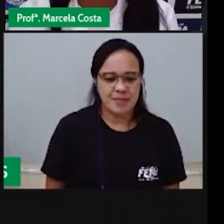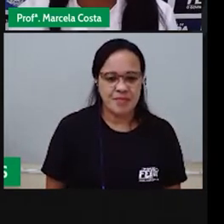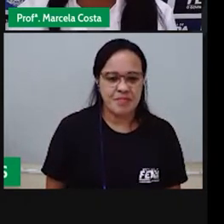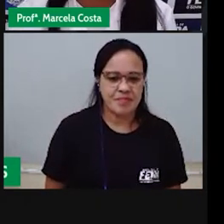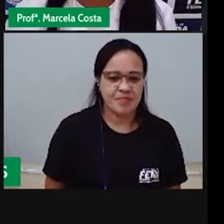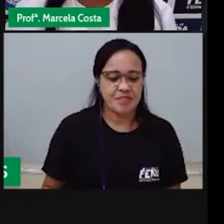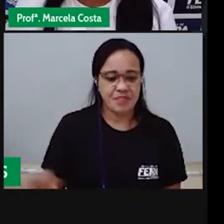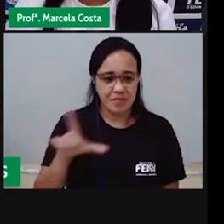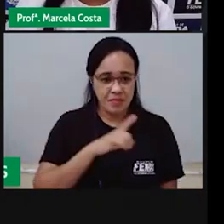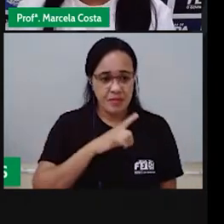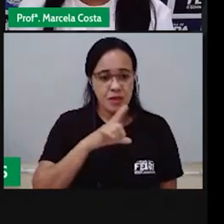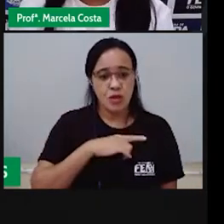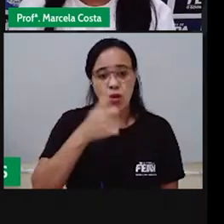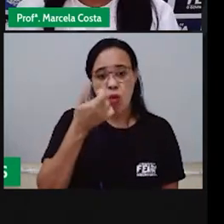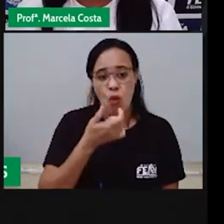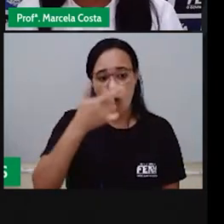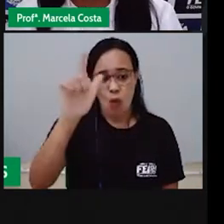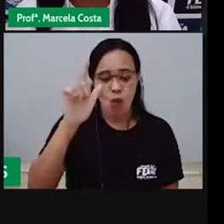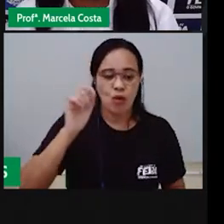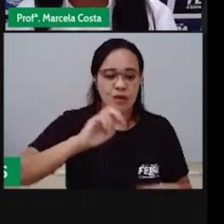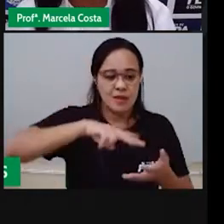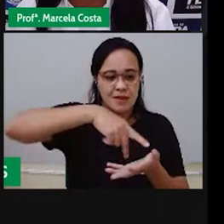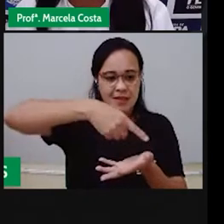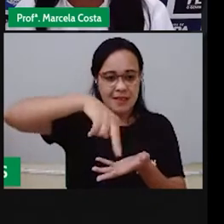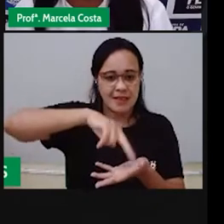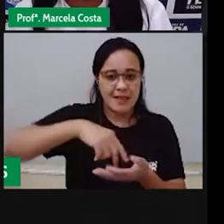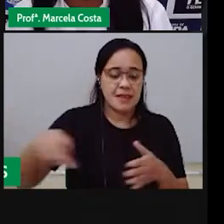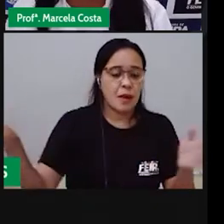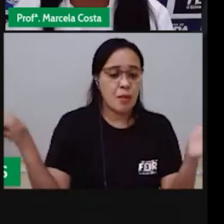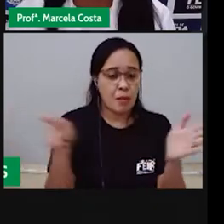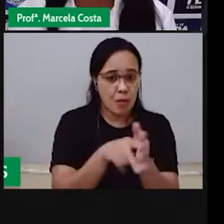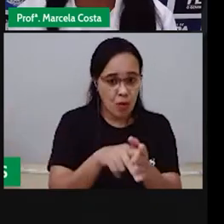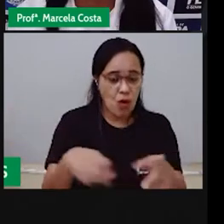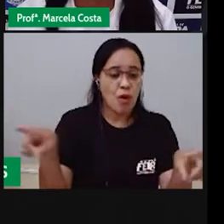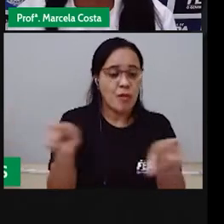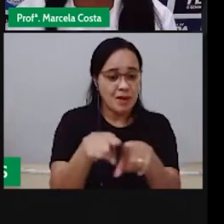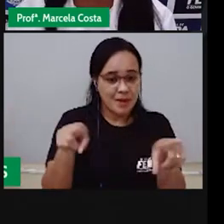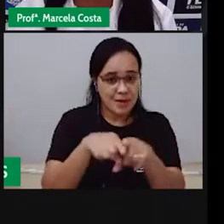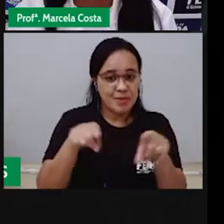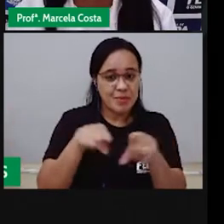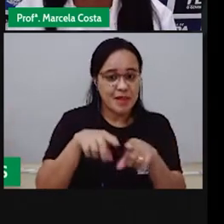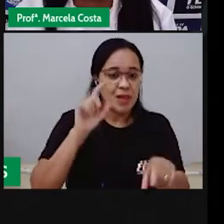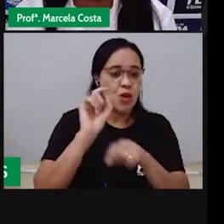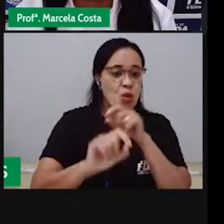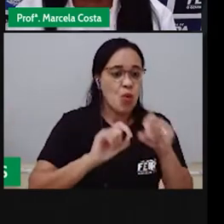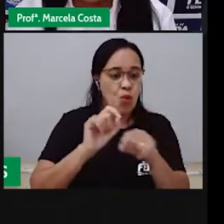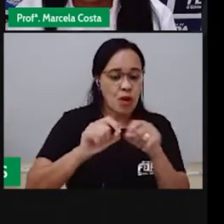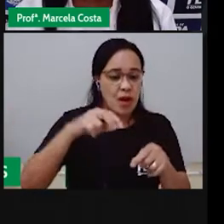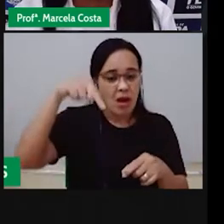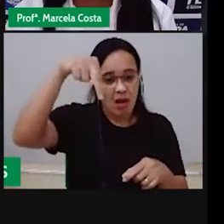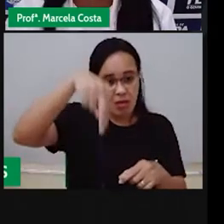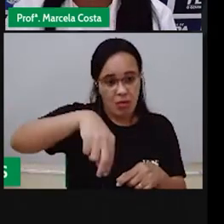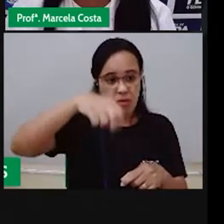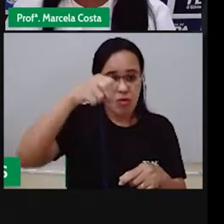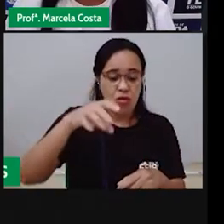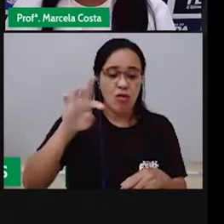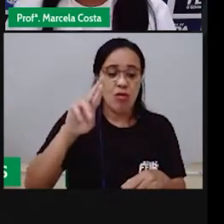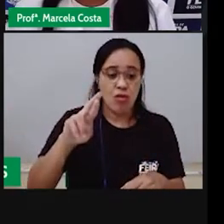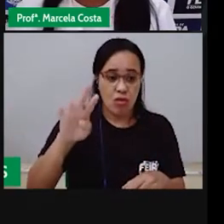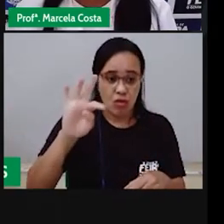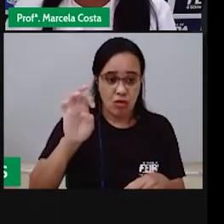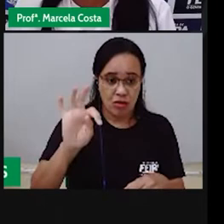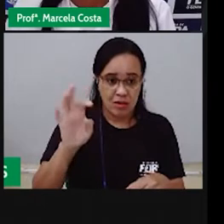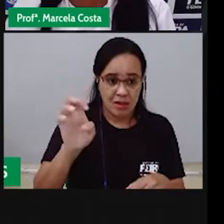Tem uma outra dança também que é típica da região Nordeste, que é o xaxado.